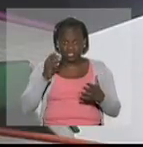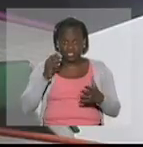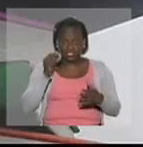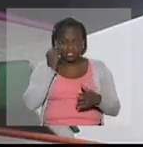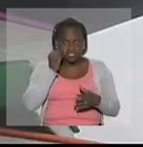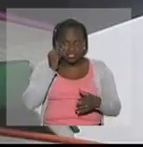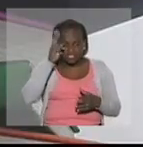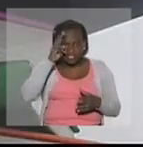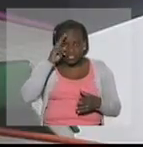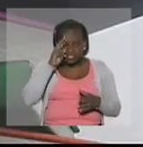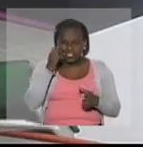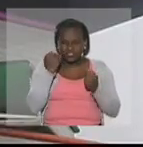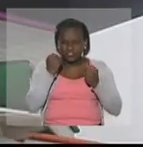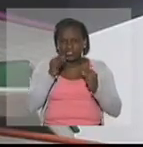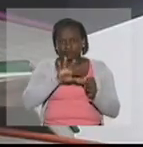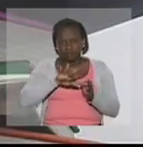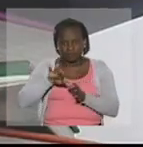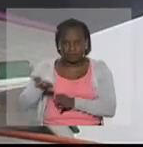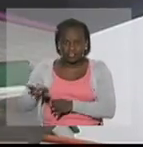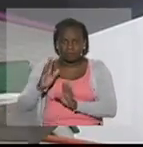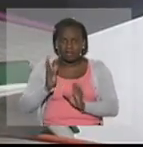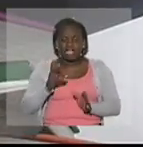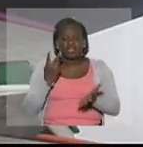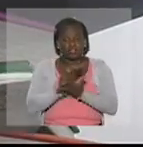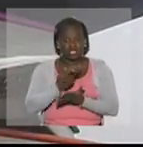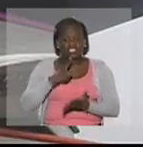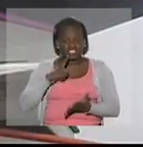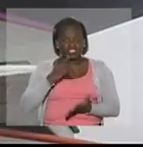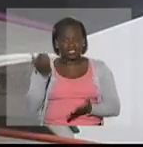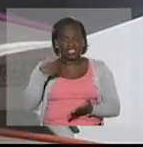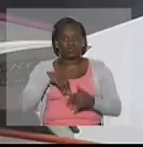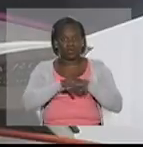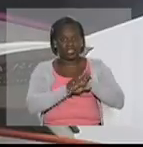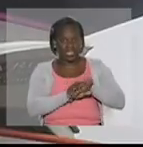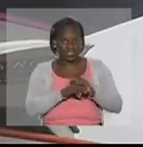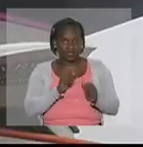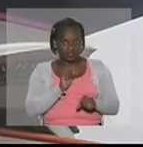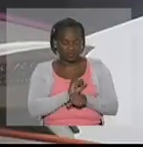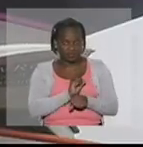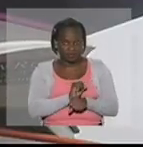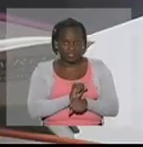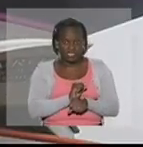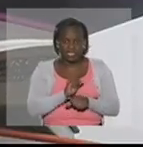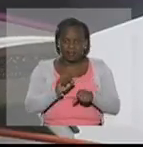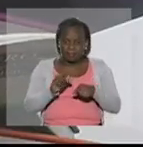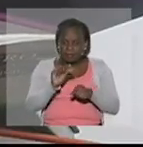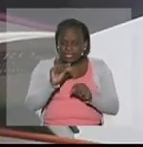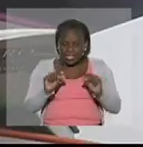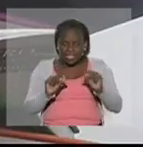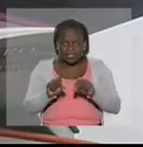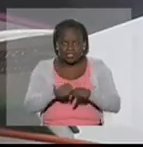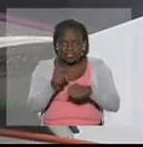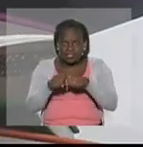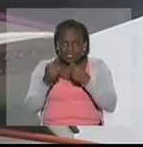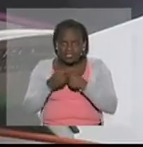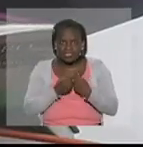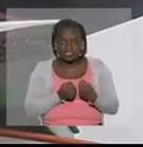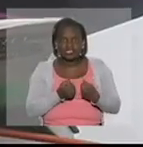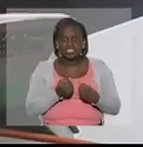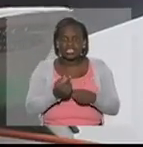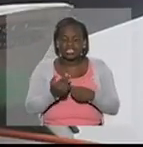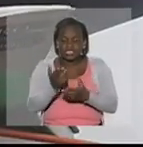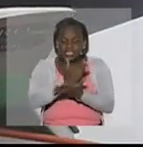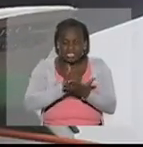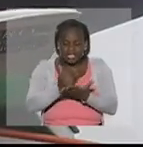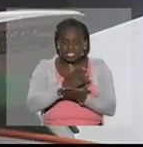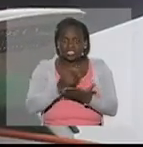bota as experiências fortes de lado mas elas ficam aconteci dentro da gente e os fragmentos delas formam